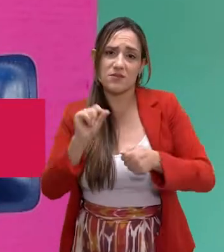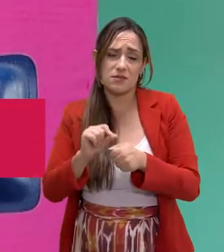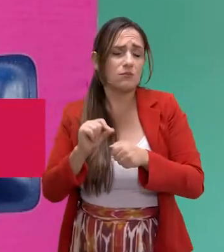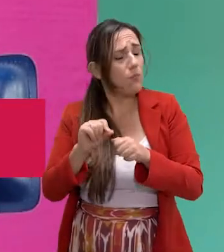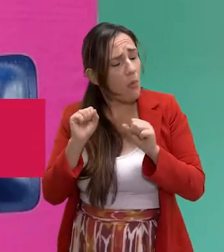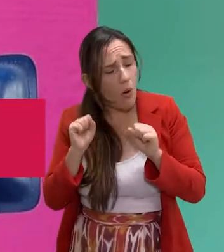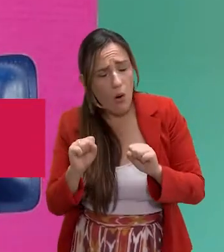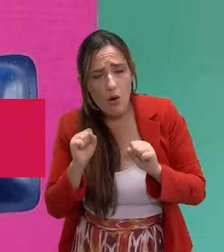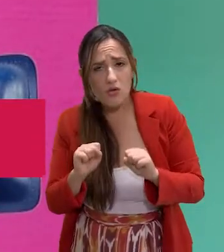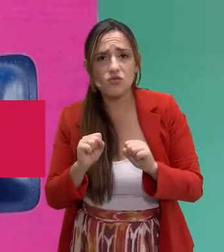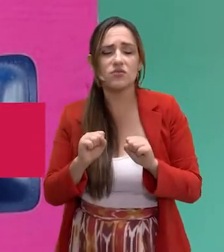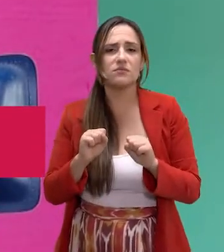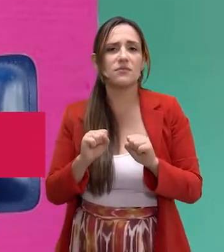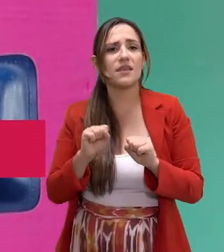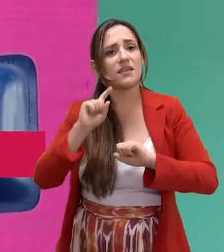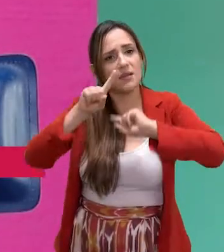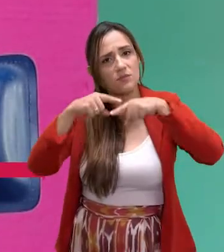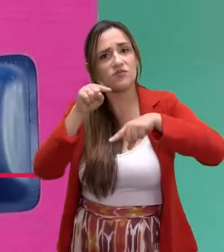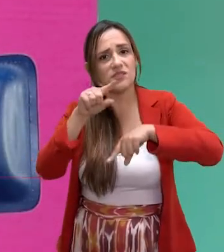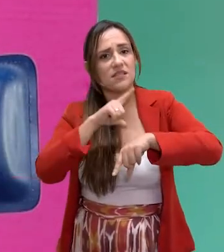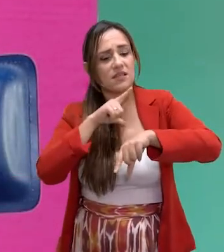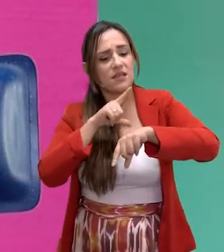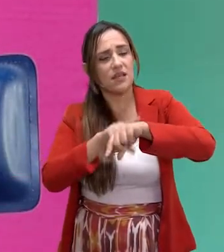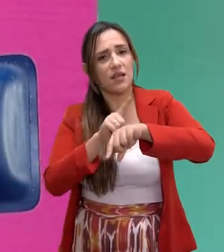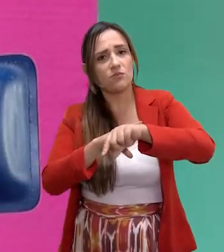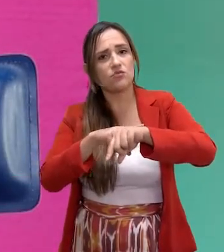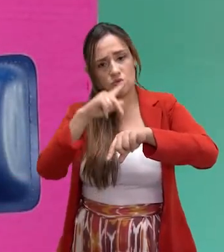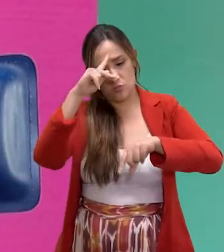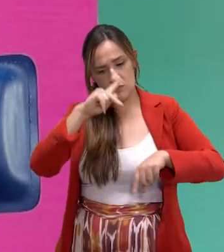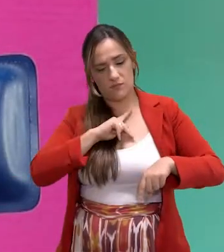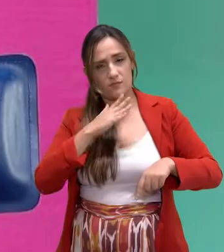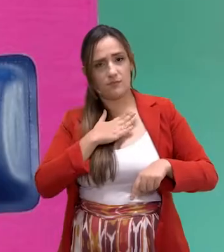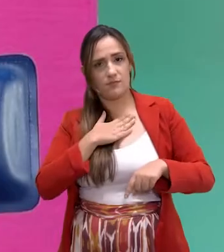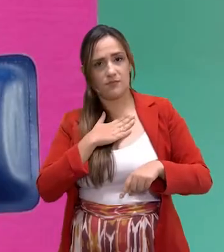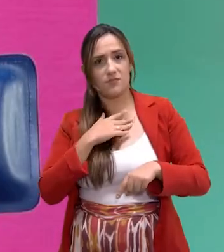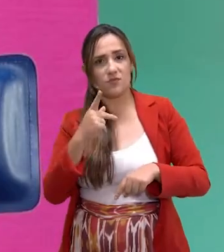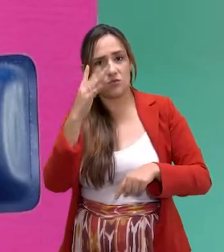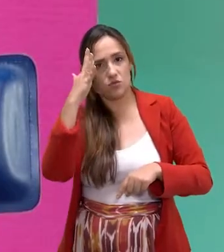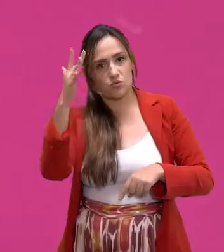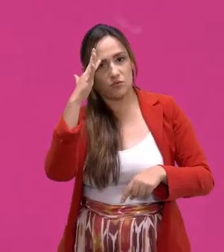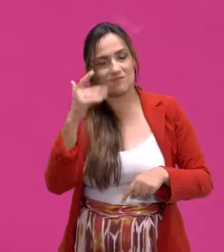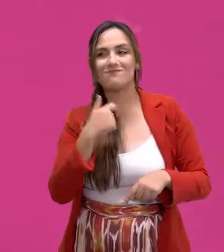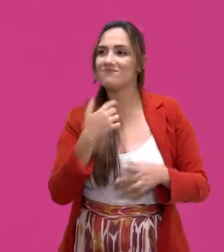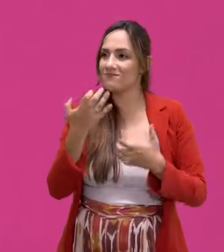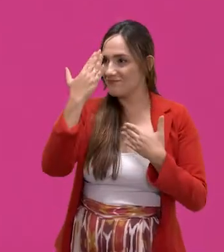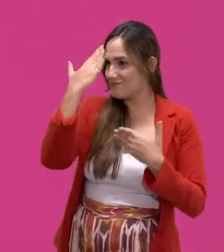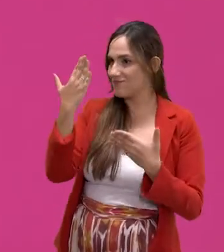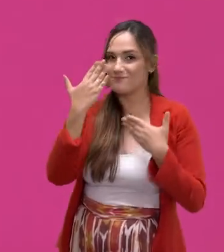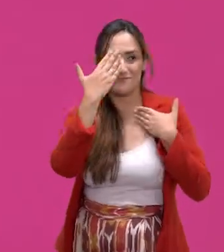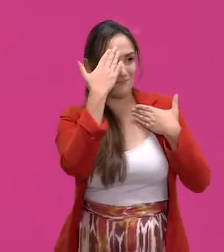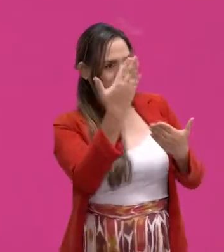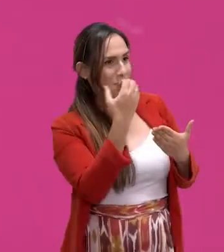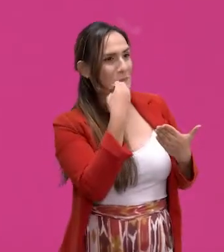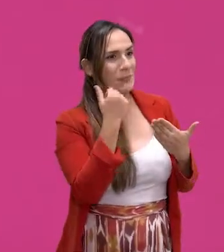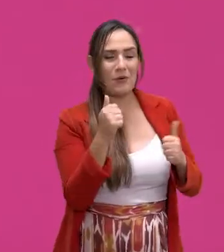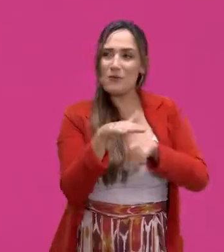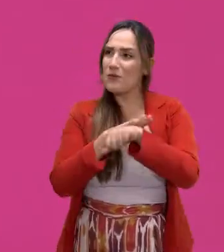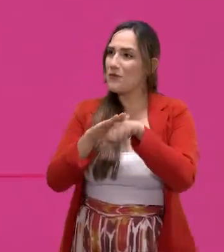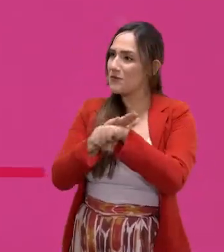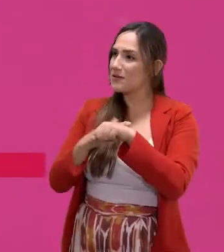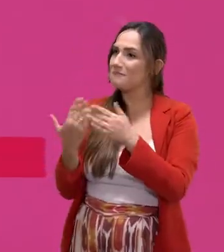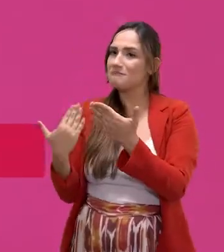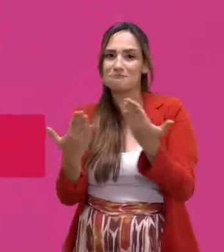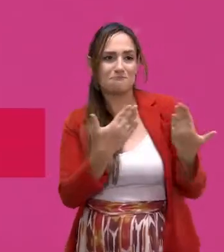você precisa fazer, para que você tenha tempo de cuidar de você e dos seus sonhos. Pois é, quero agradecer então,